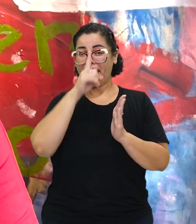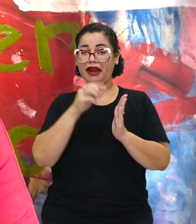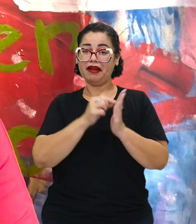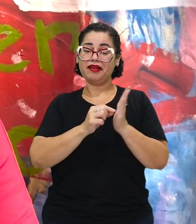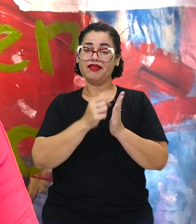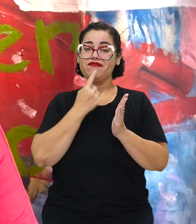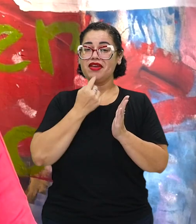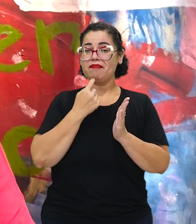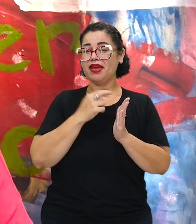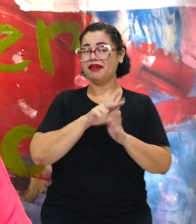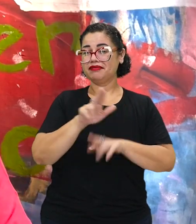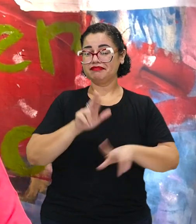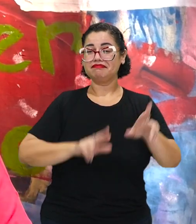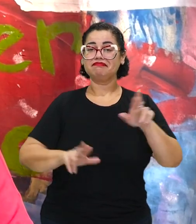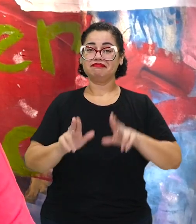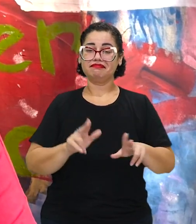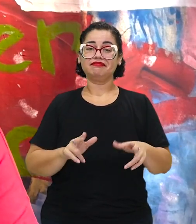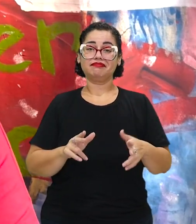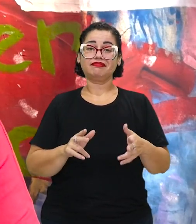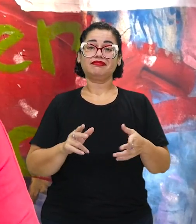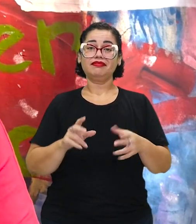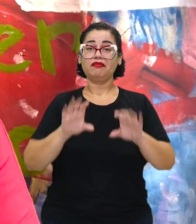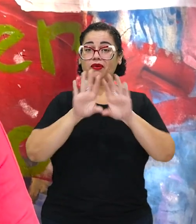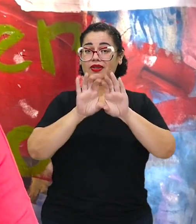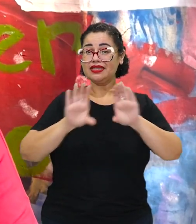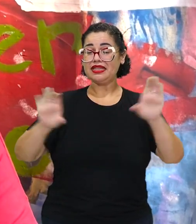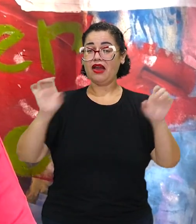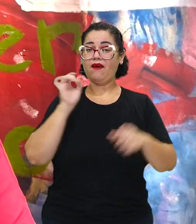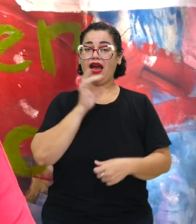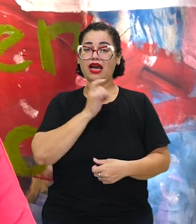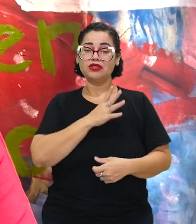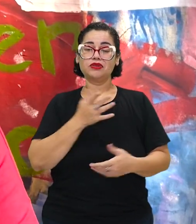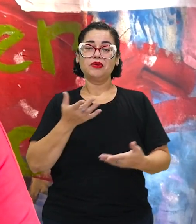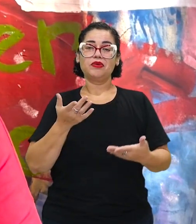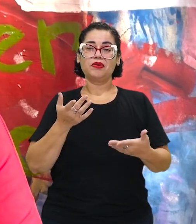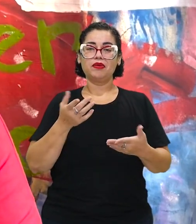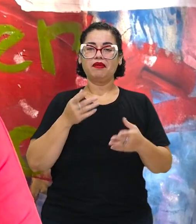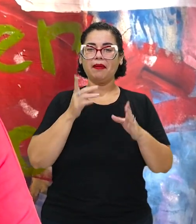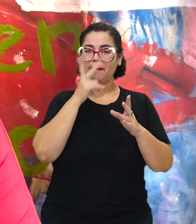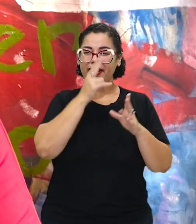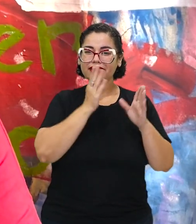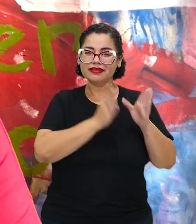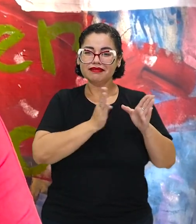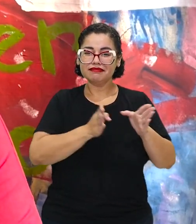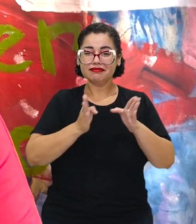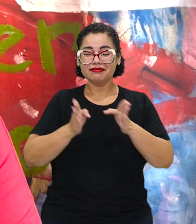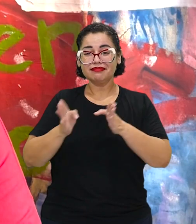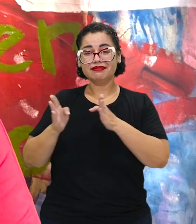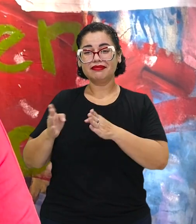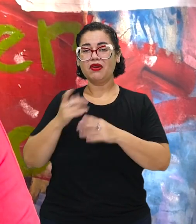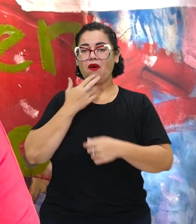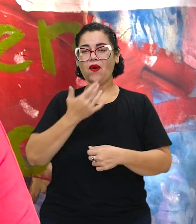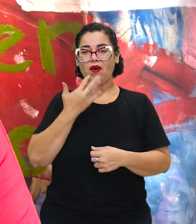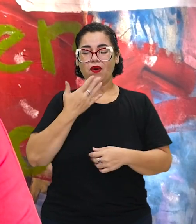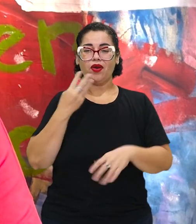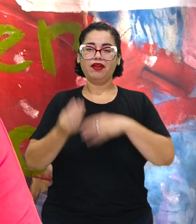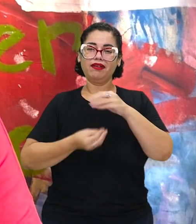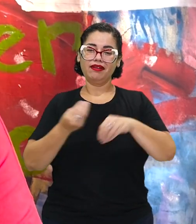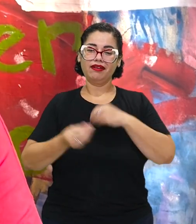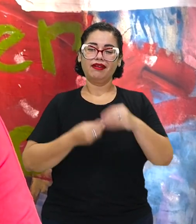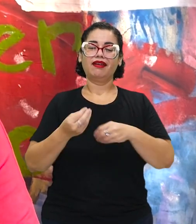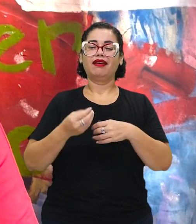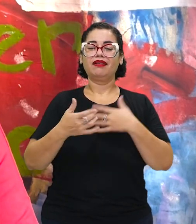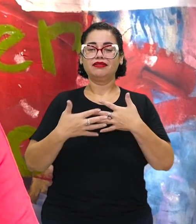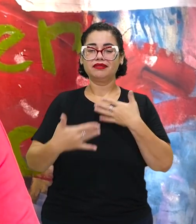de vermelho e o céu azul e vão, né, nessa linha de colorir dentro